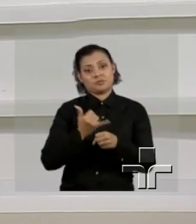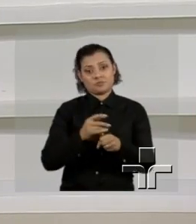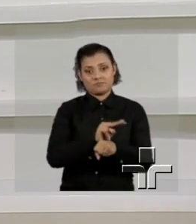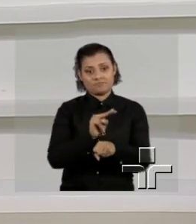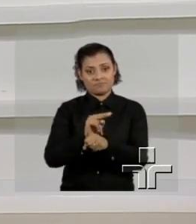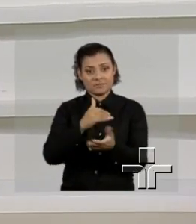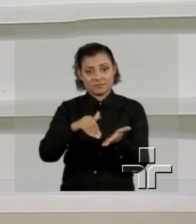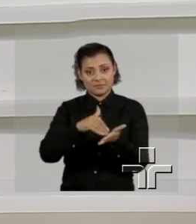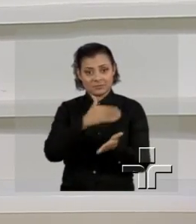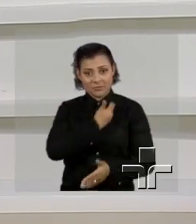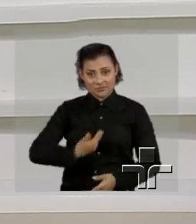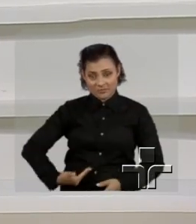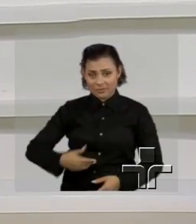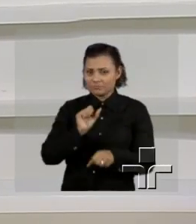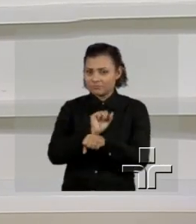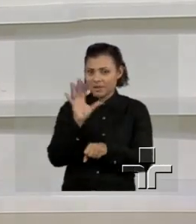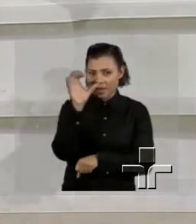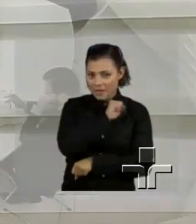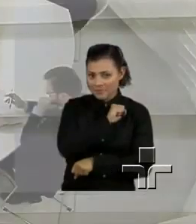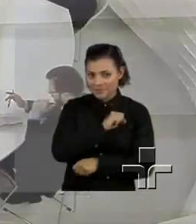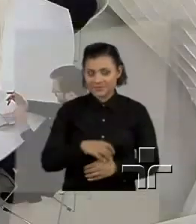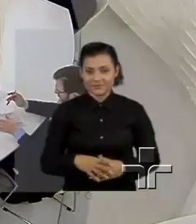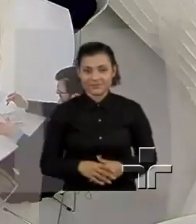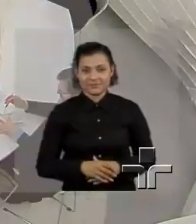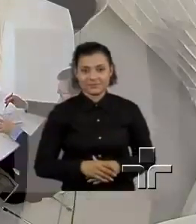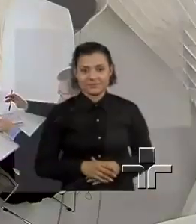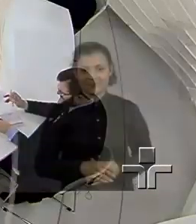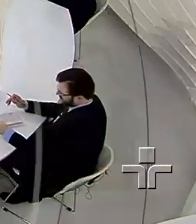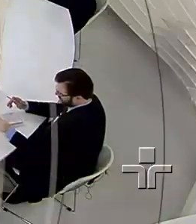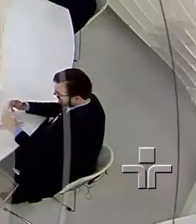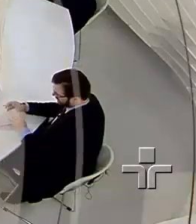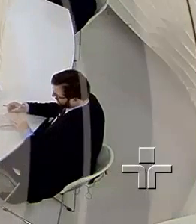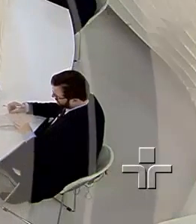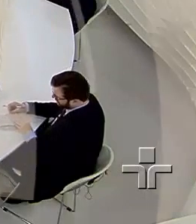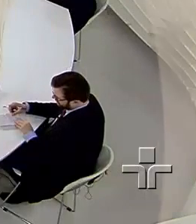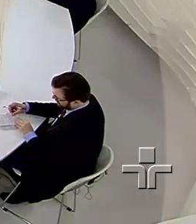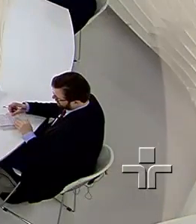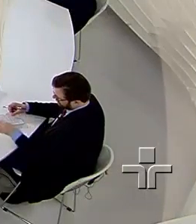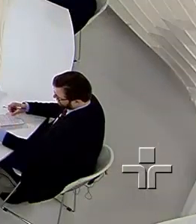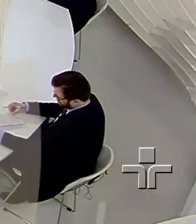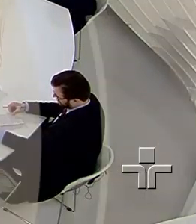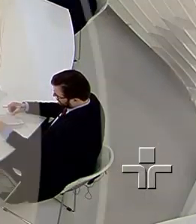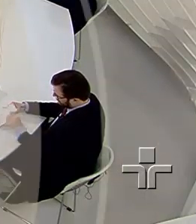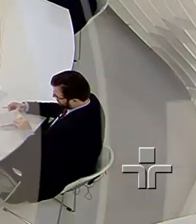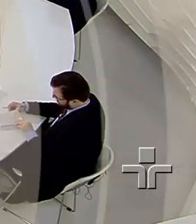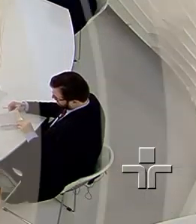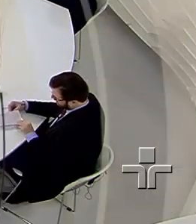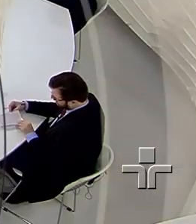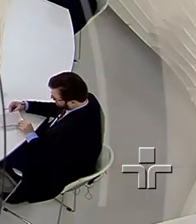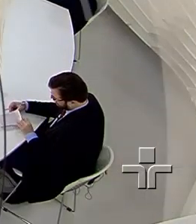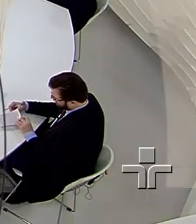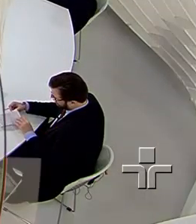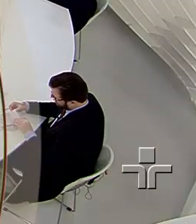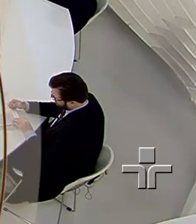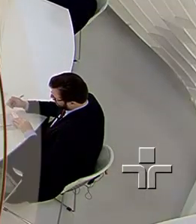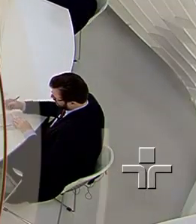Não vejo isso aí como uma questão política